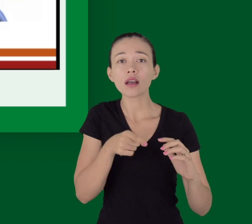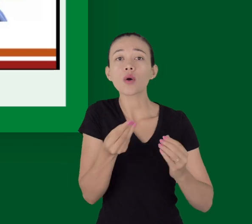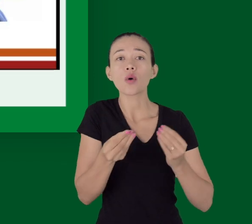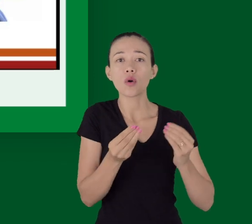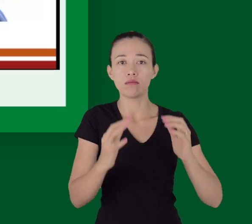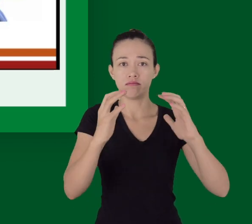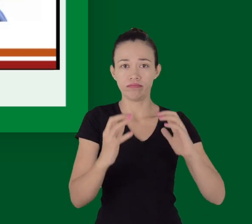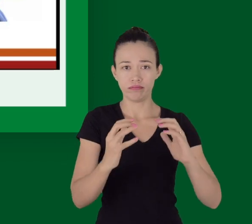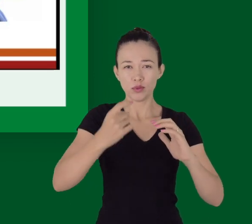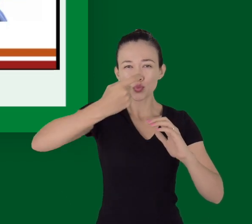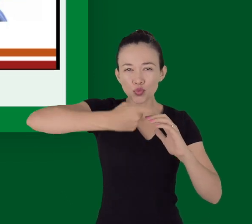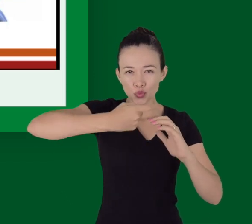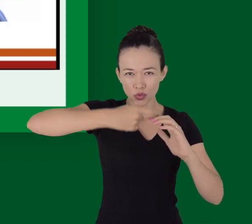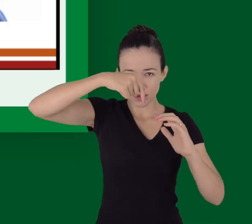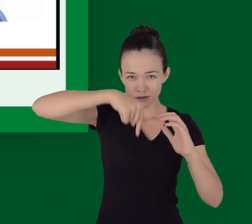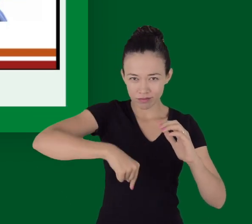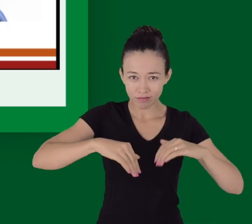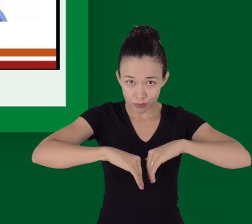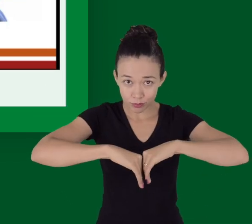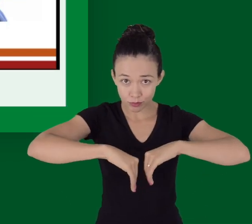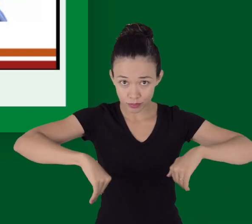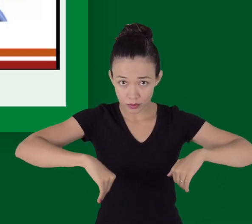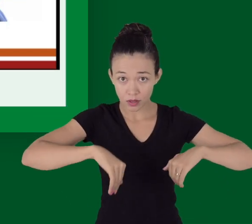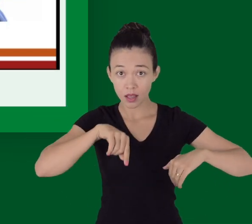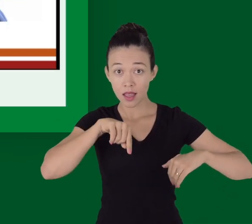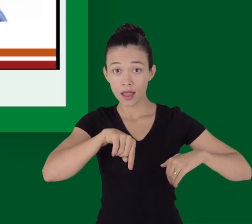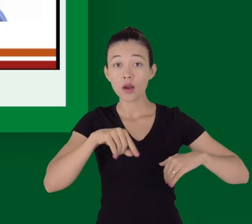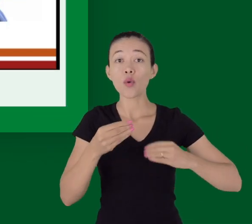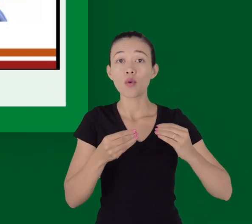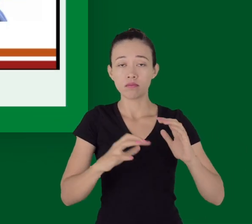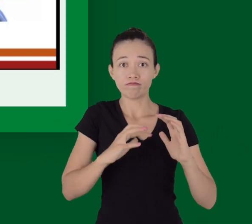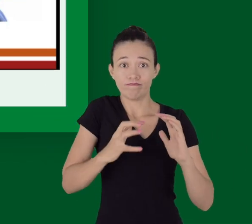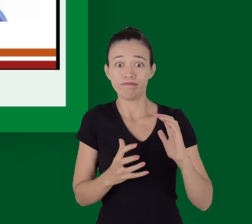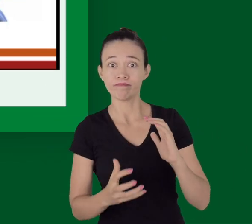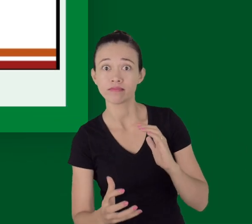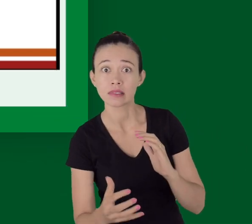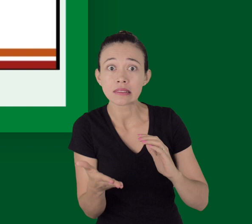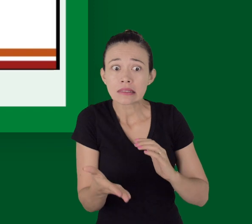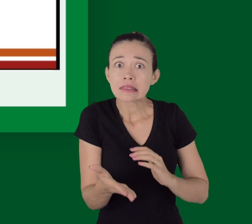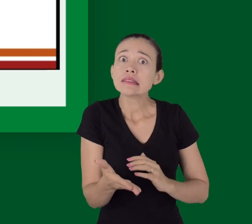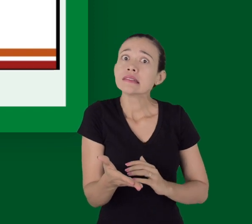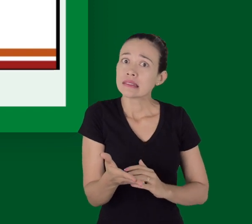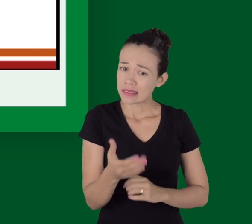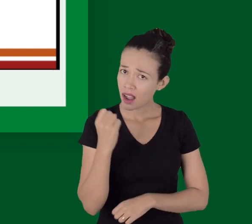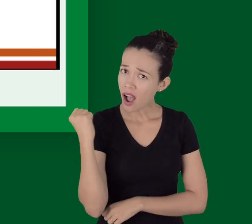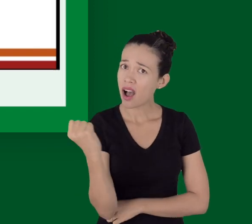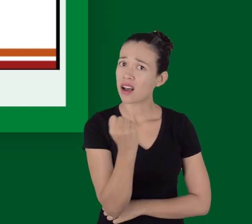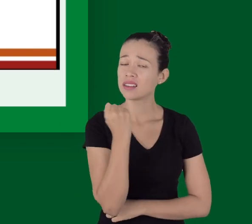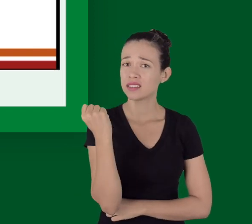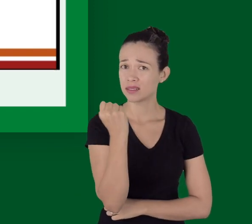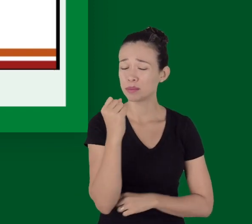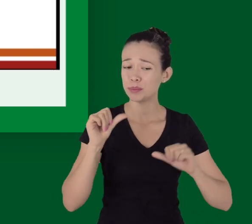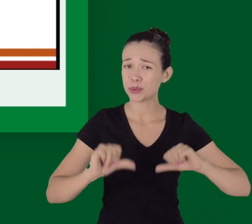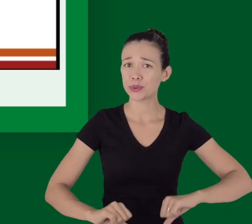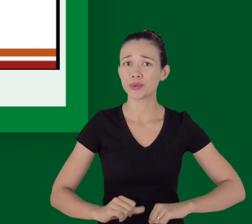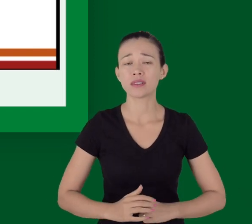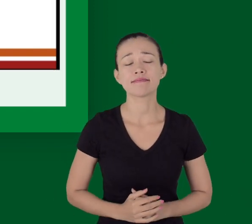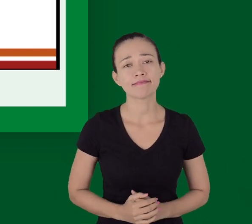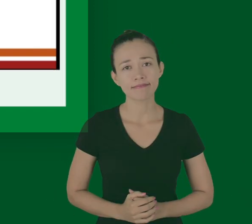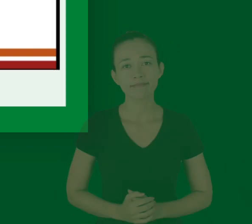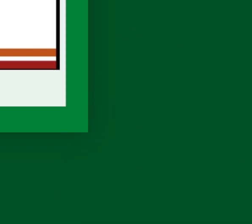se autocomprimir e começa a tentar sair pela abertura anatômica, que eu falei, uma condição extremamente